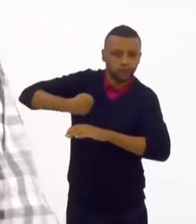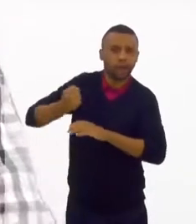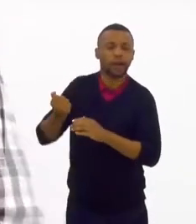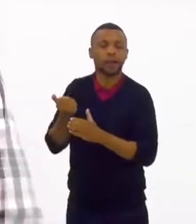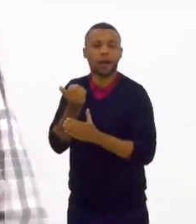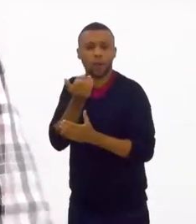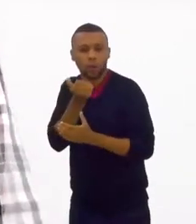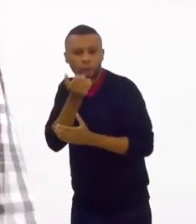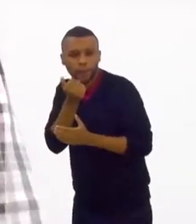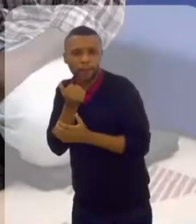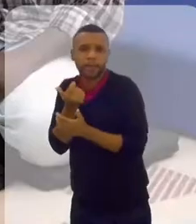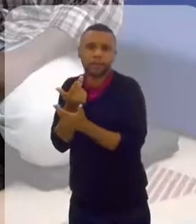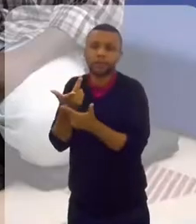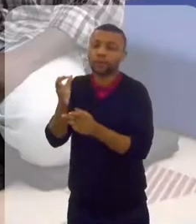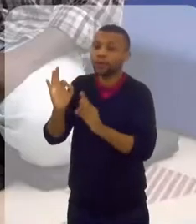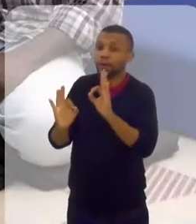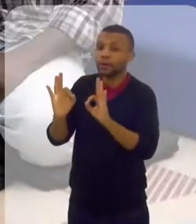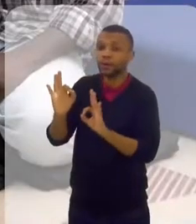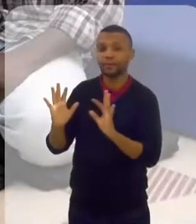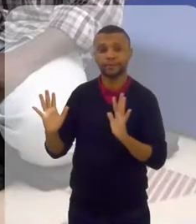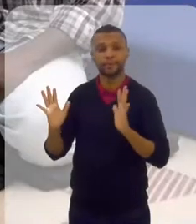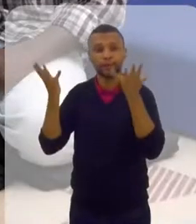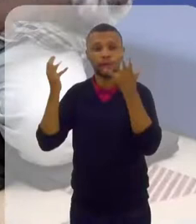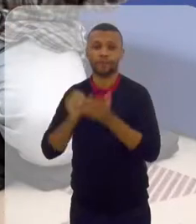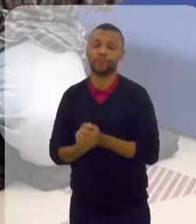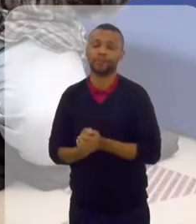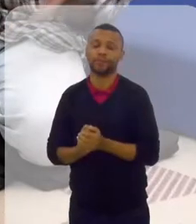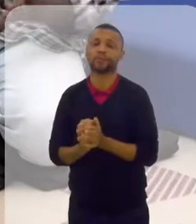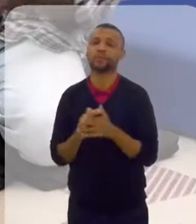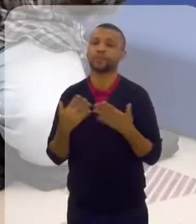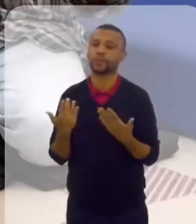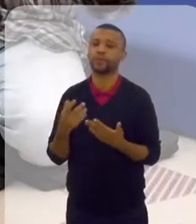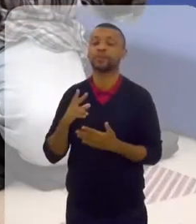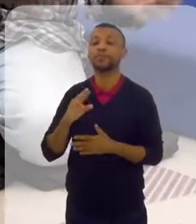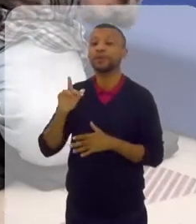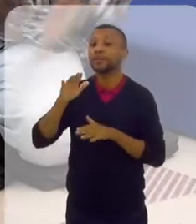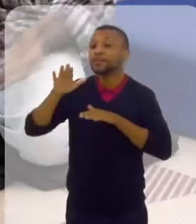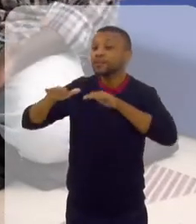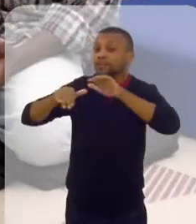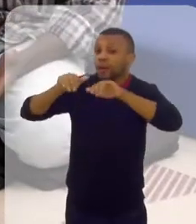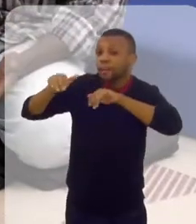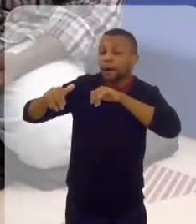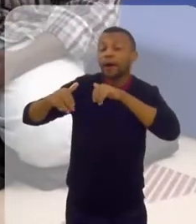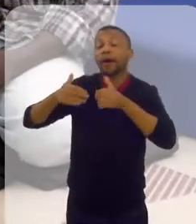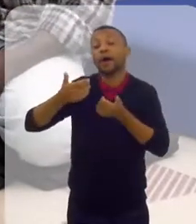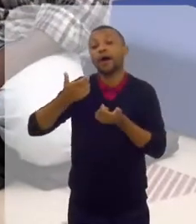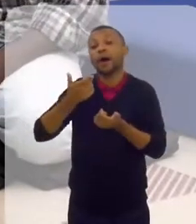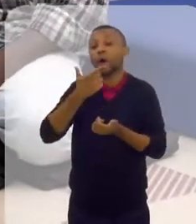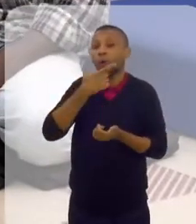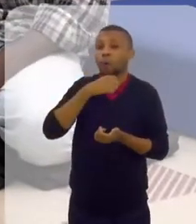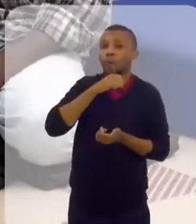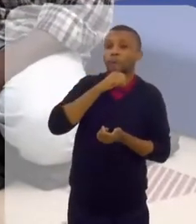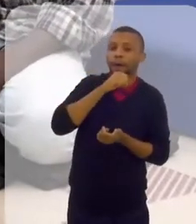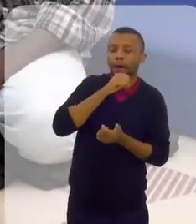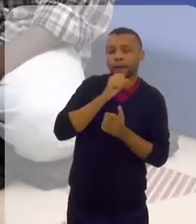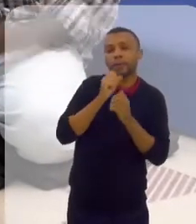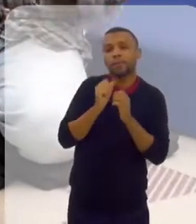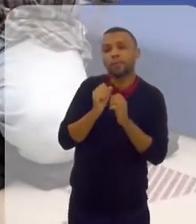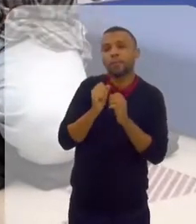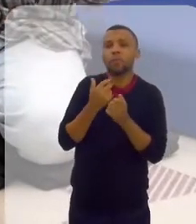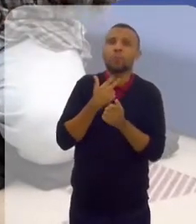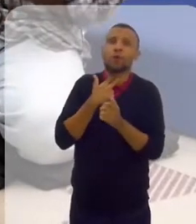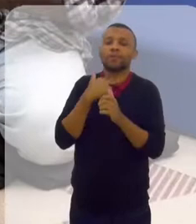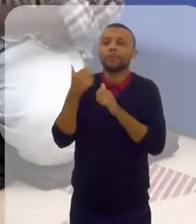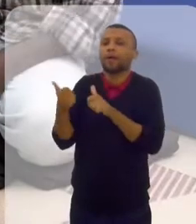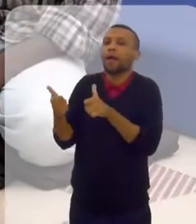a organização. Então, no sétimo dia, vai chamar as pessoas responsáveis, geralmente chama o imã. O pai mesmo pode fazer o